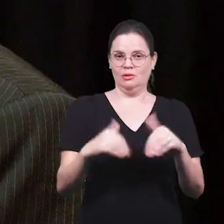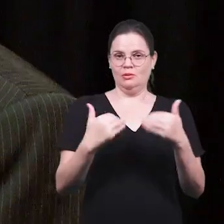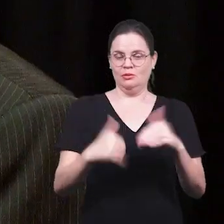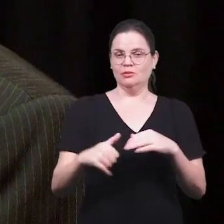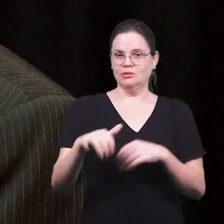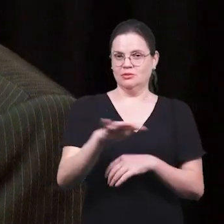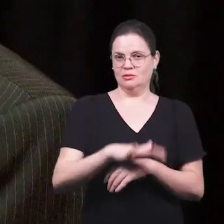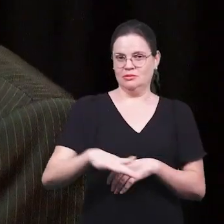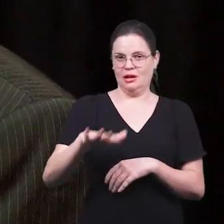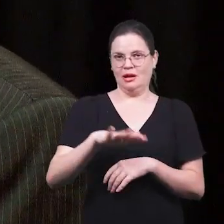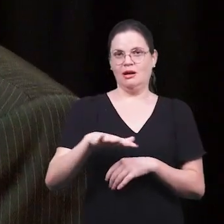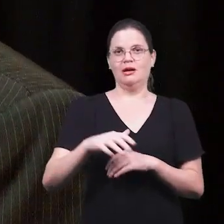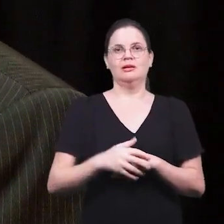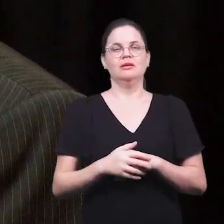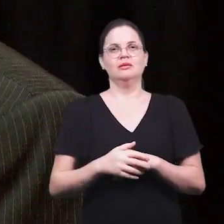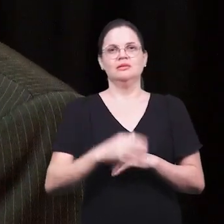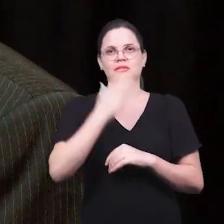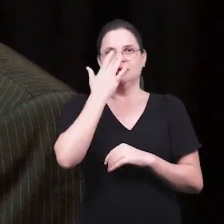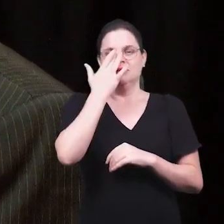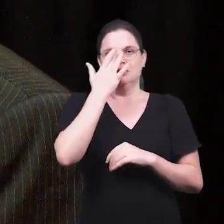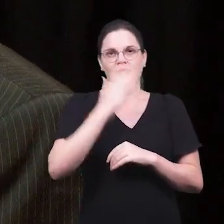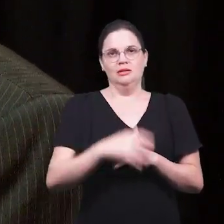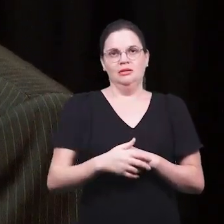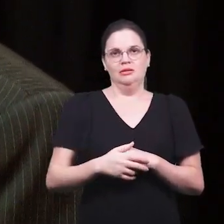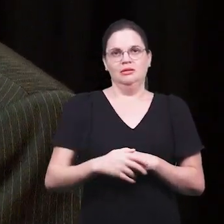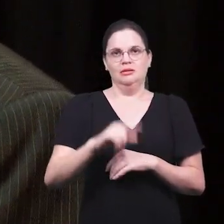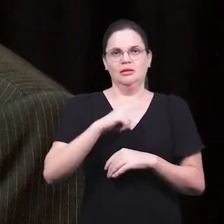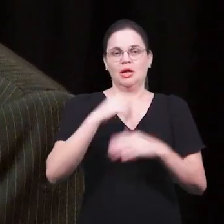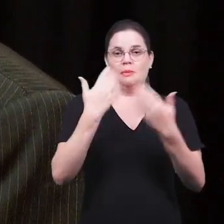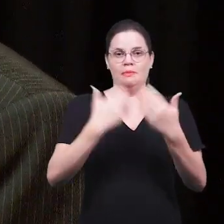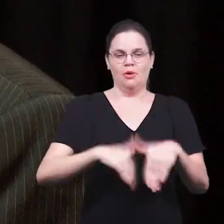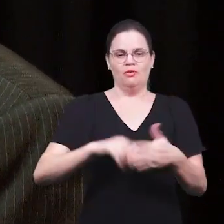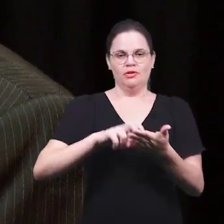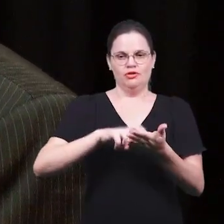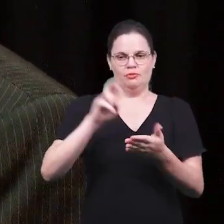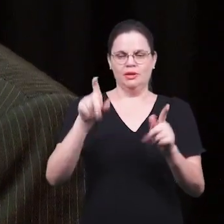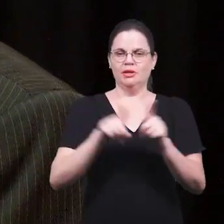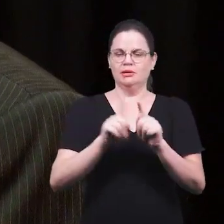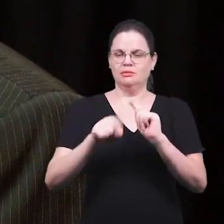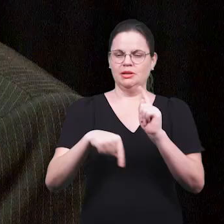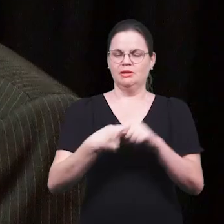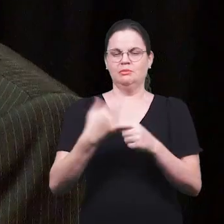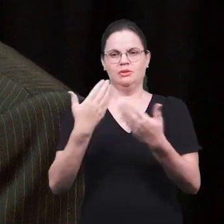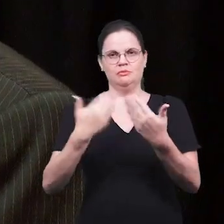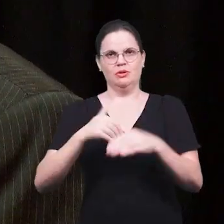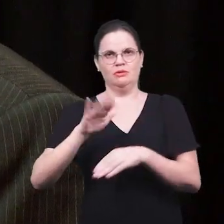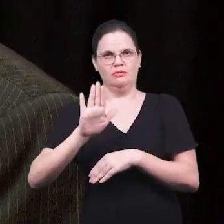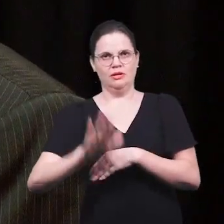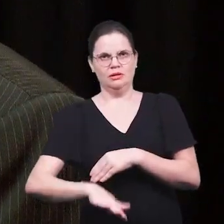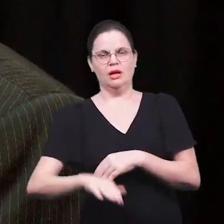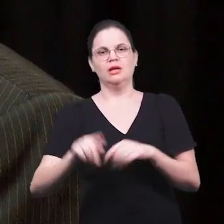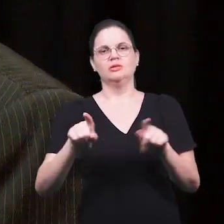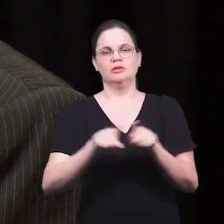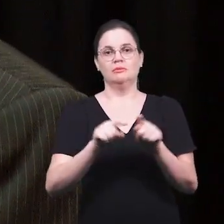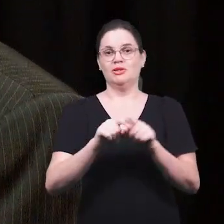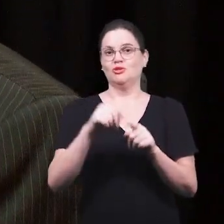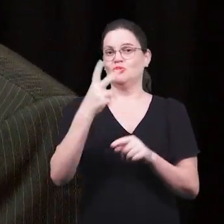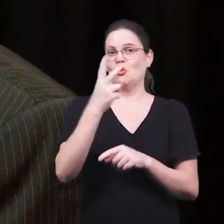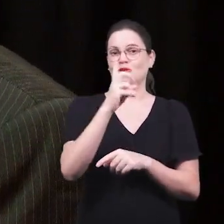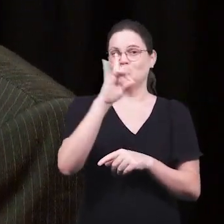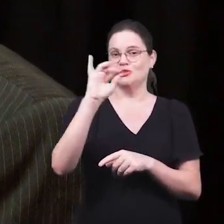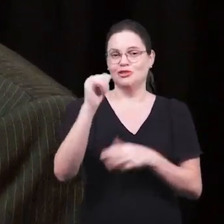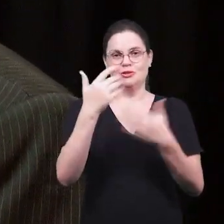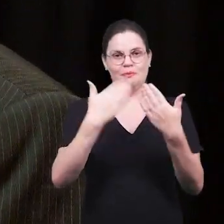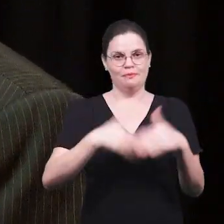que os nossos espectadores saibam que concursos nessa envergadura geralmente são concursos que tem prova